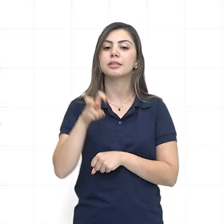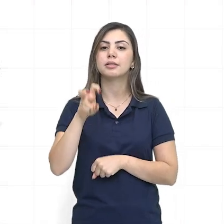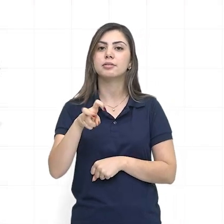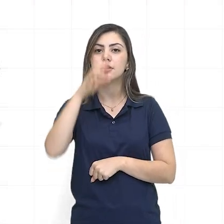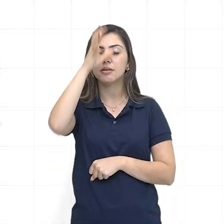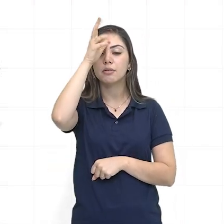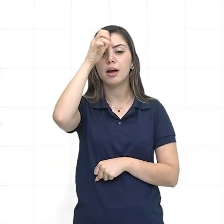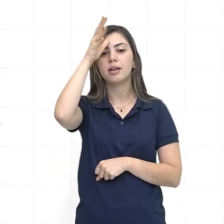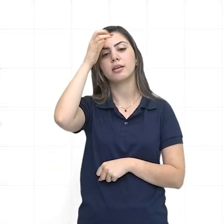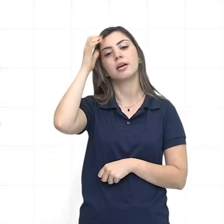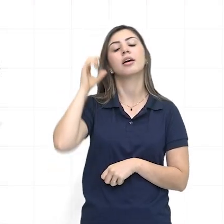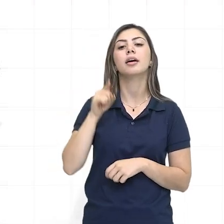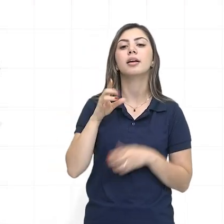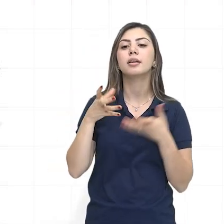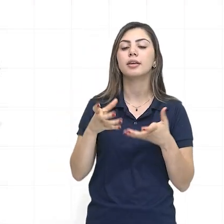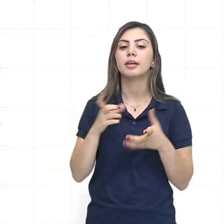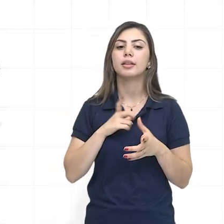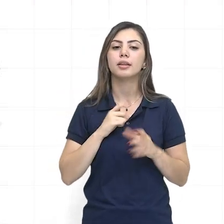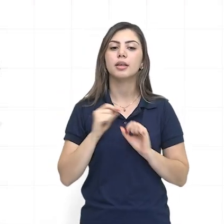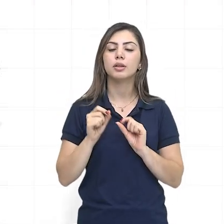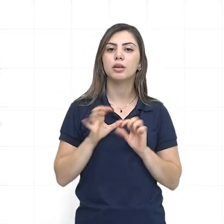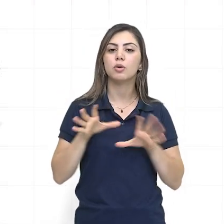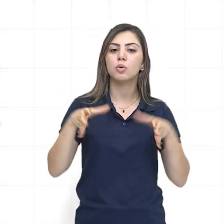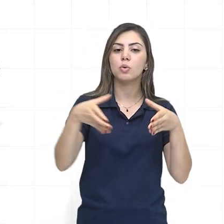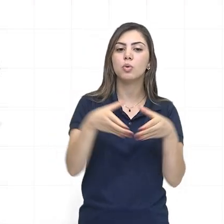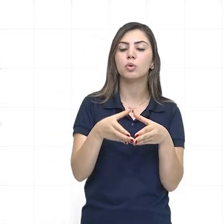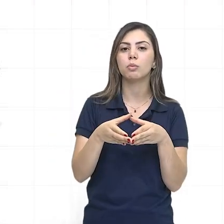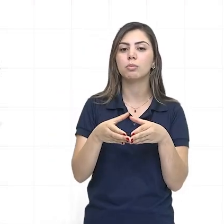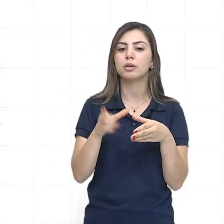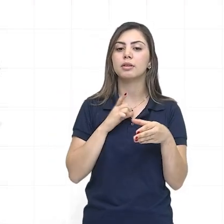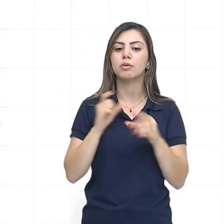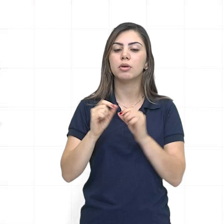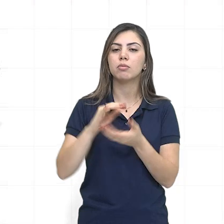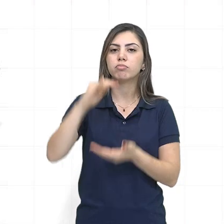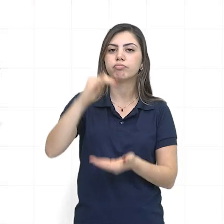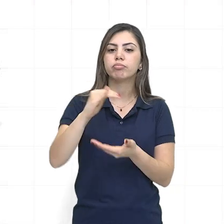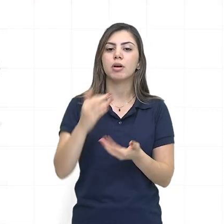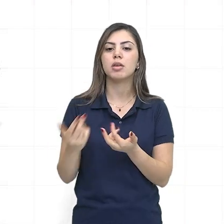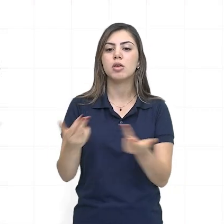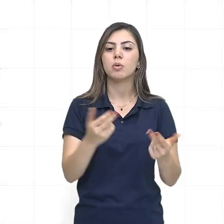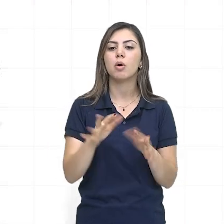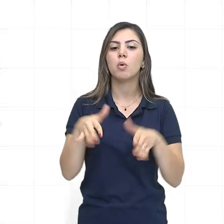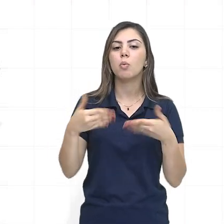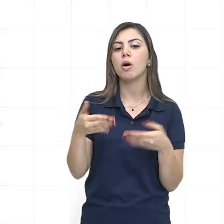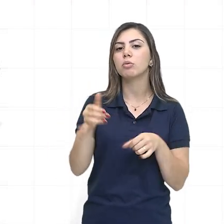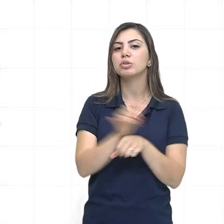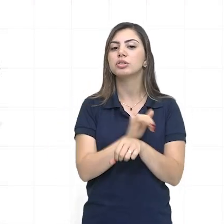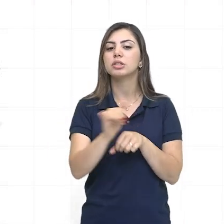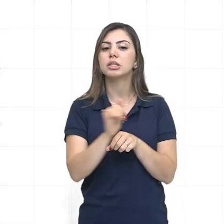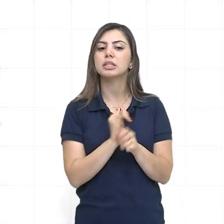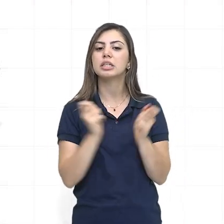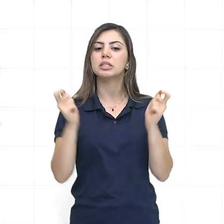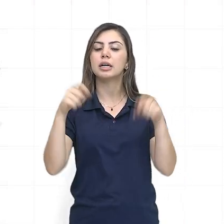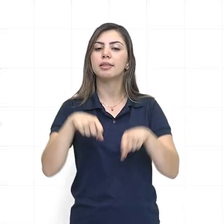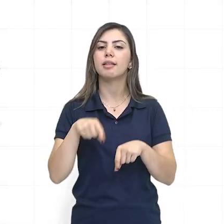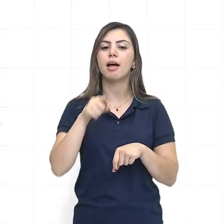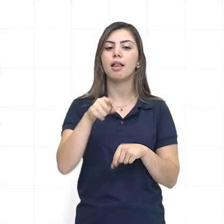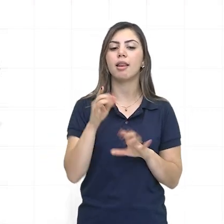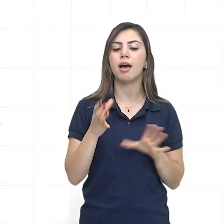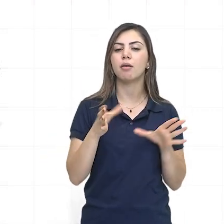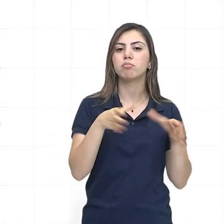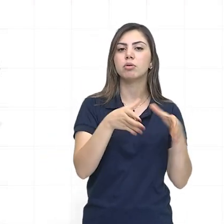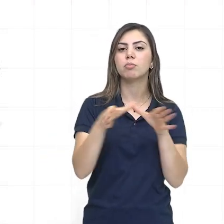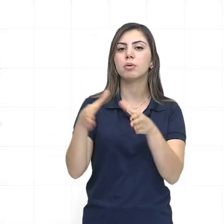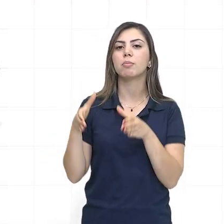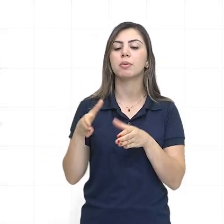galinhas, ele quer acomodar as galinhas em grupos de tamanhos iguais. Quais as maneiras que ele tem para acomodar as